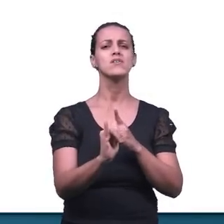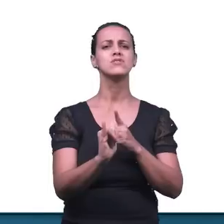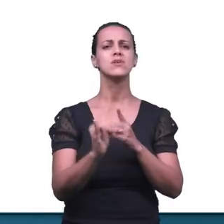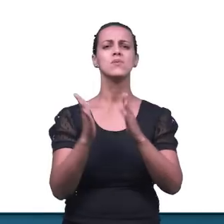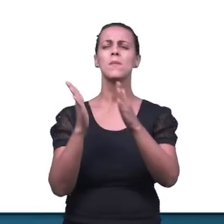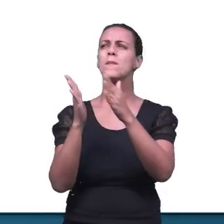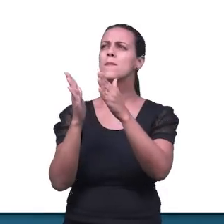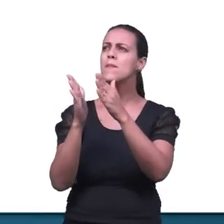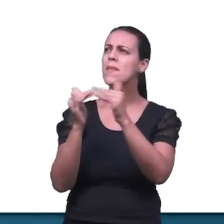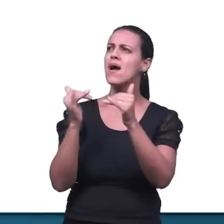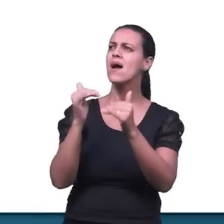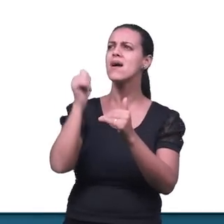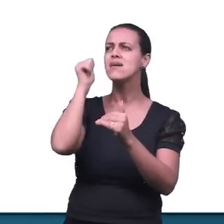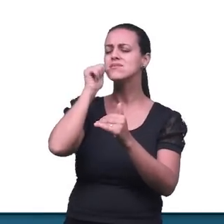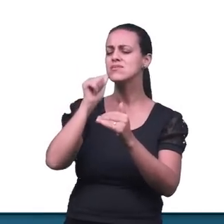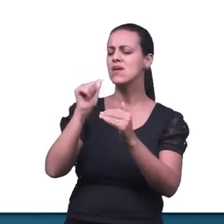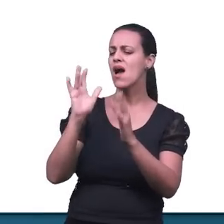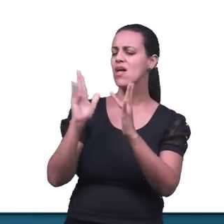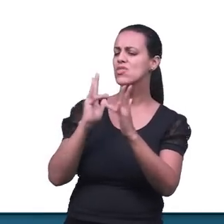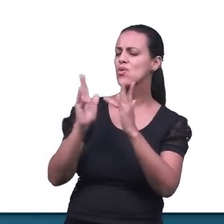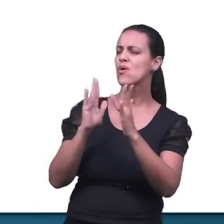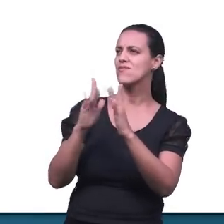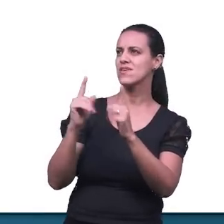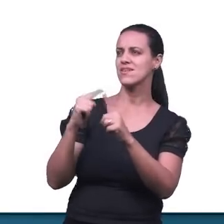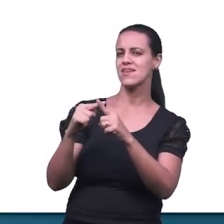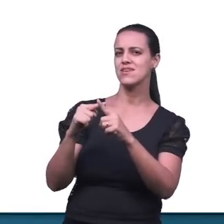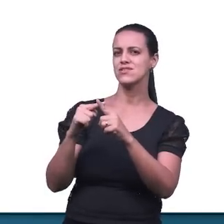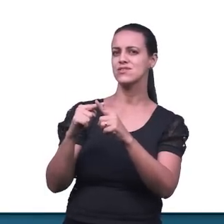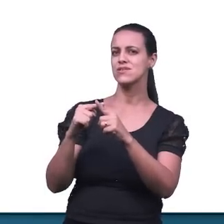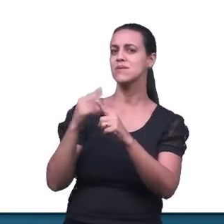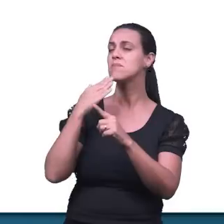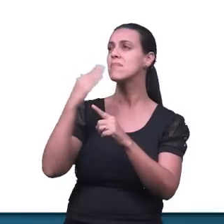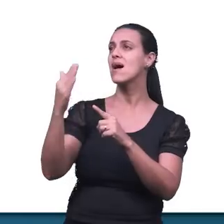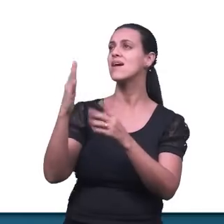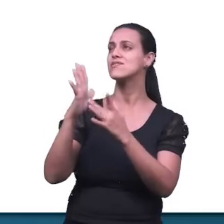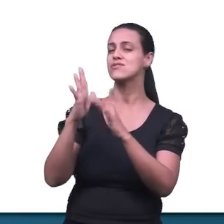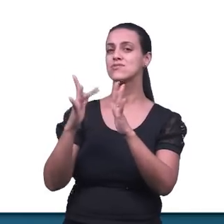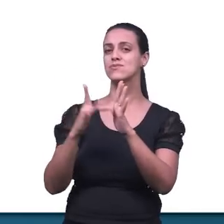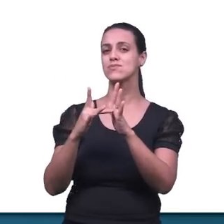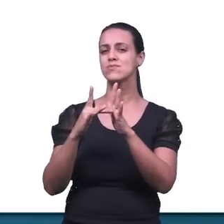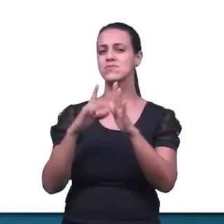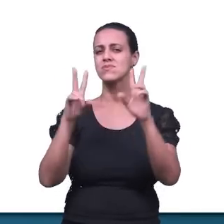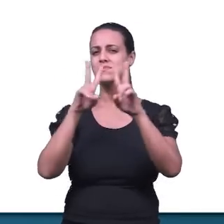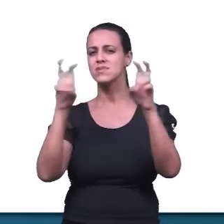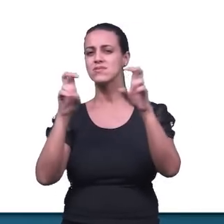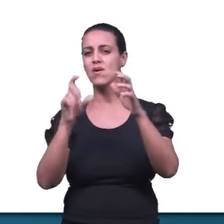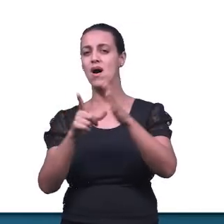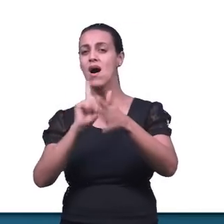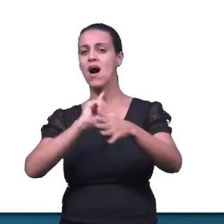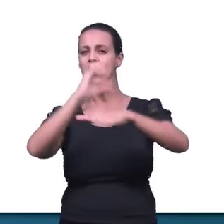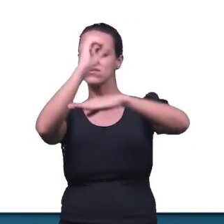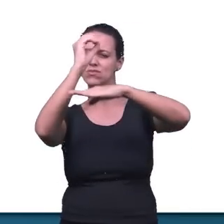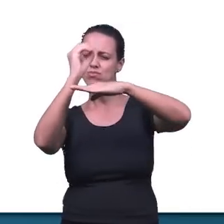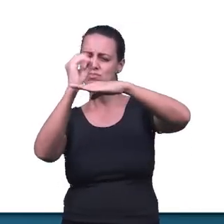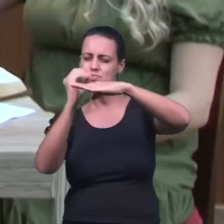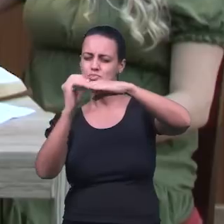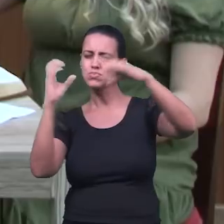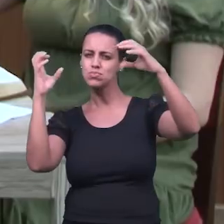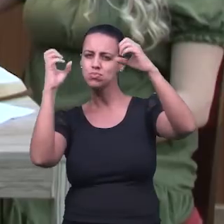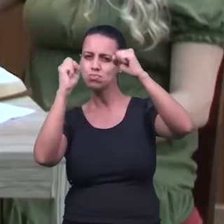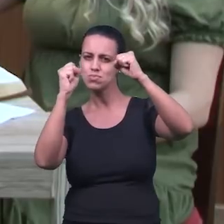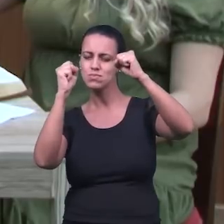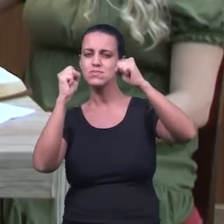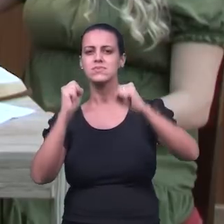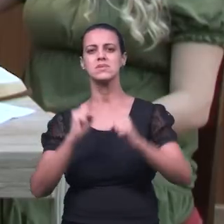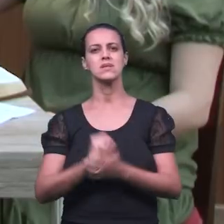da noiva à igreja ao noivo Jesus na expressão antes que refresque o dia?